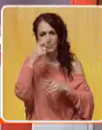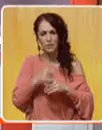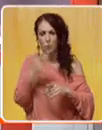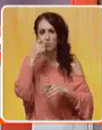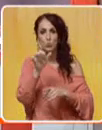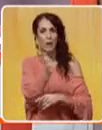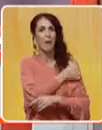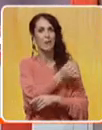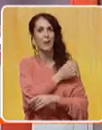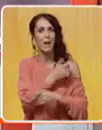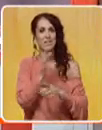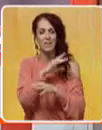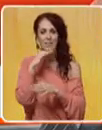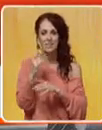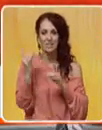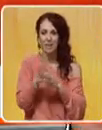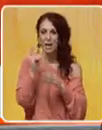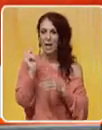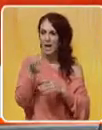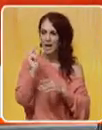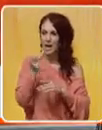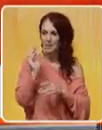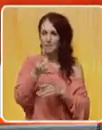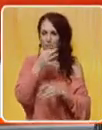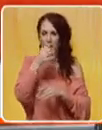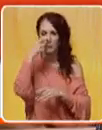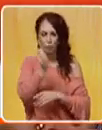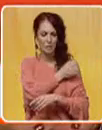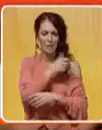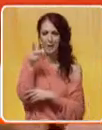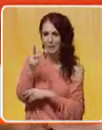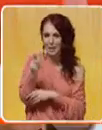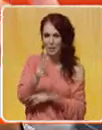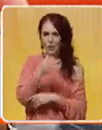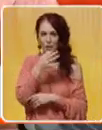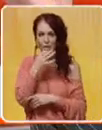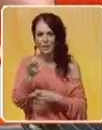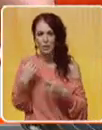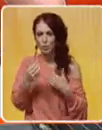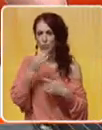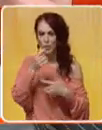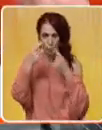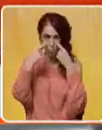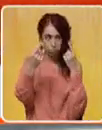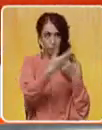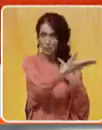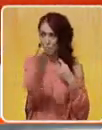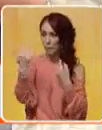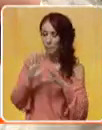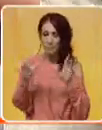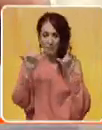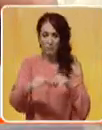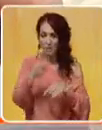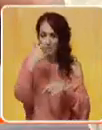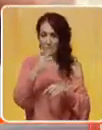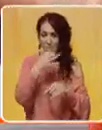que está em casa é muito é muito curioso e são muitos anos a falar man não são muitos anos é porque eu estou a falar com o público realmente aqui mas eu não deixo falar